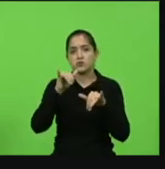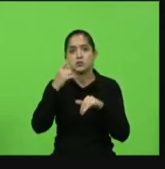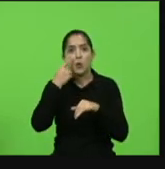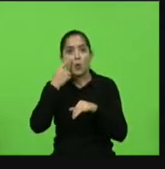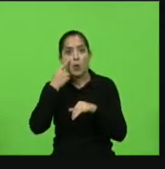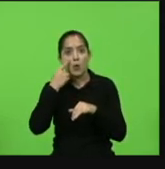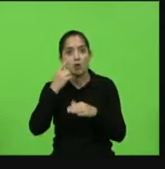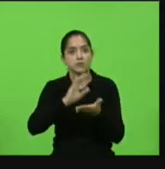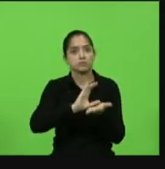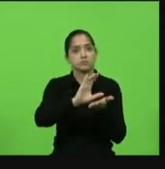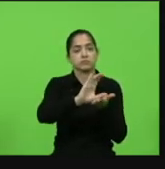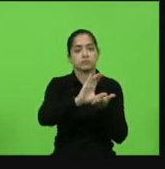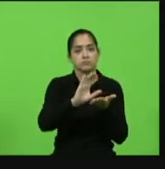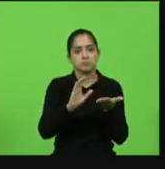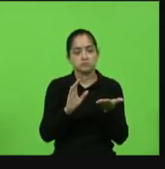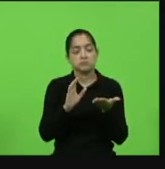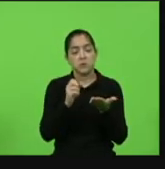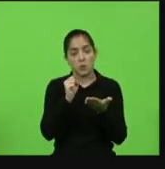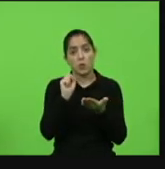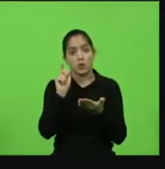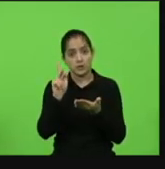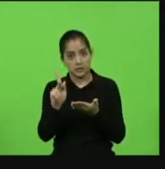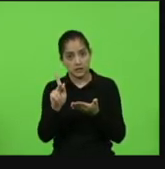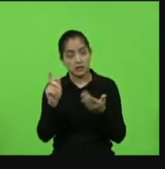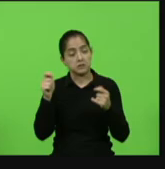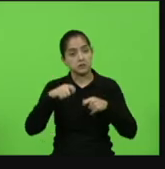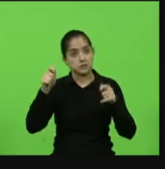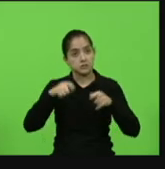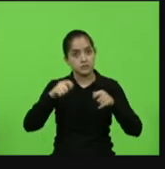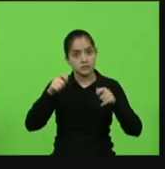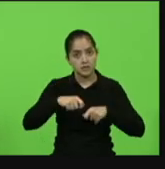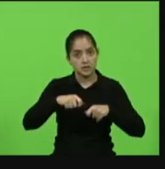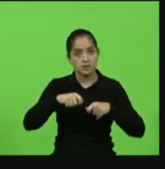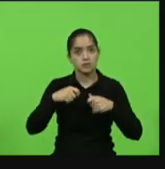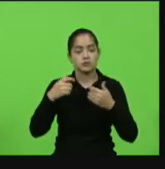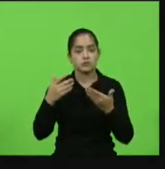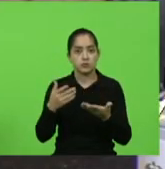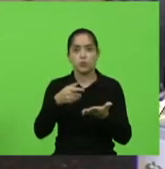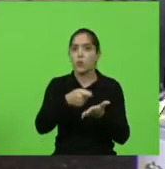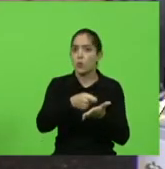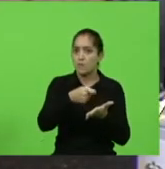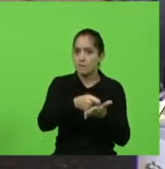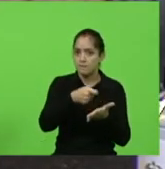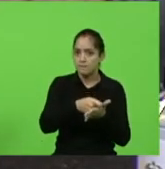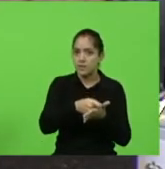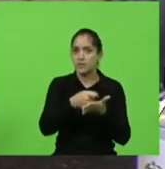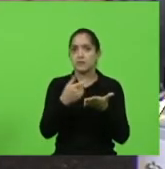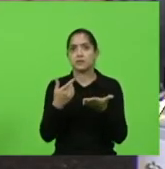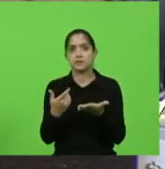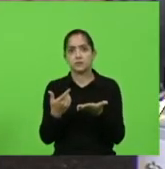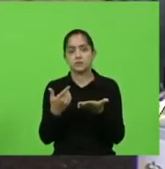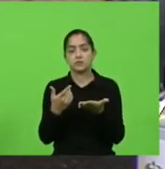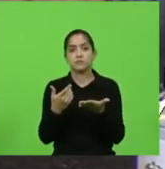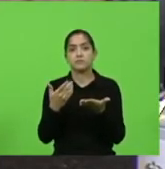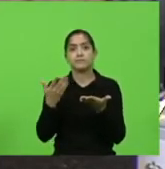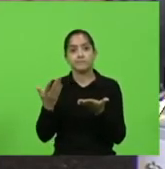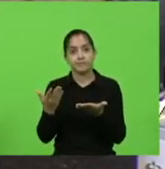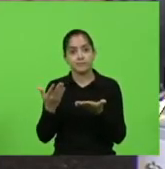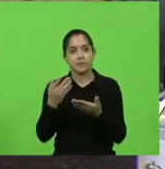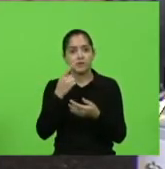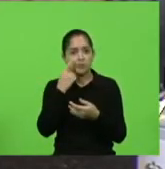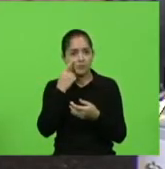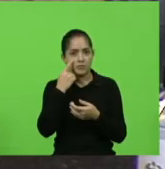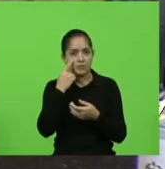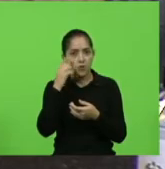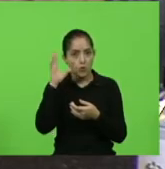estamos fazendo. Até então, tudo bem, eu digo, olha, está funcionando. Tem que ser cobrando, tem que ser brigando, não era para ser assim. Tem um áudio aí